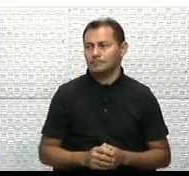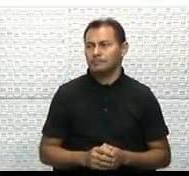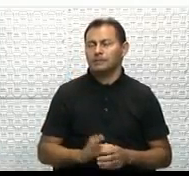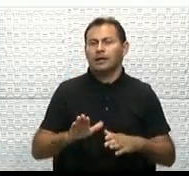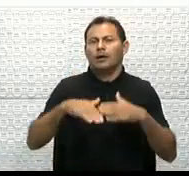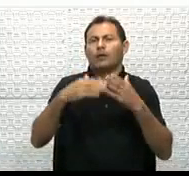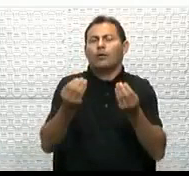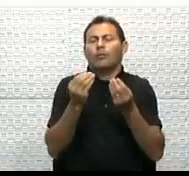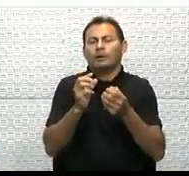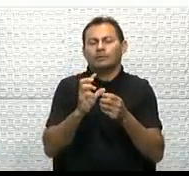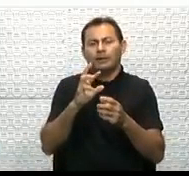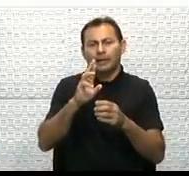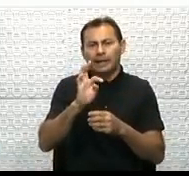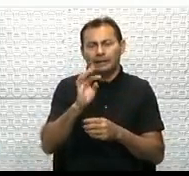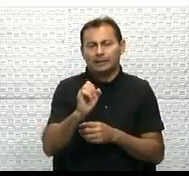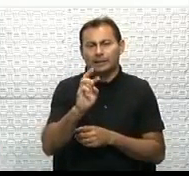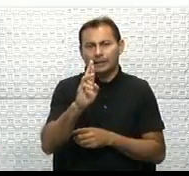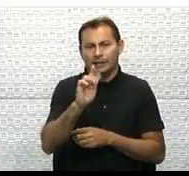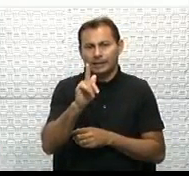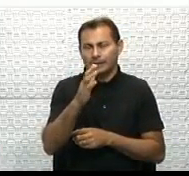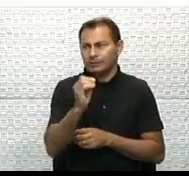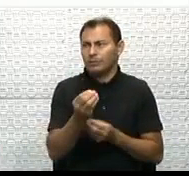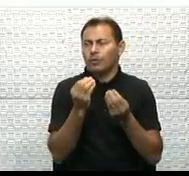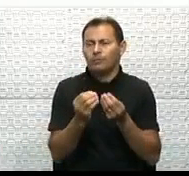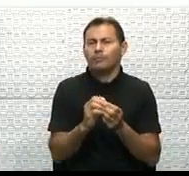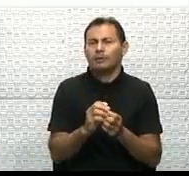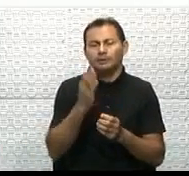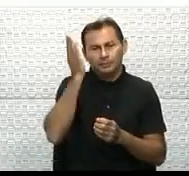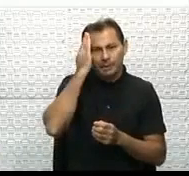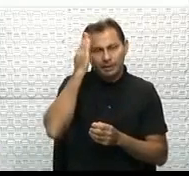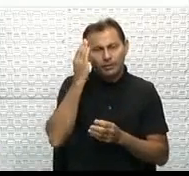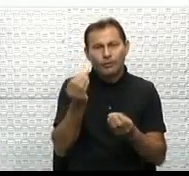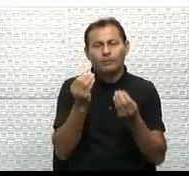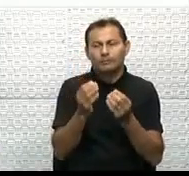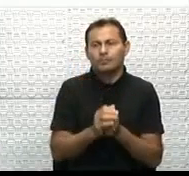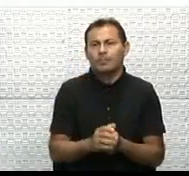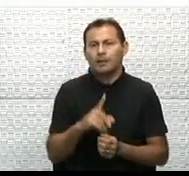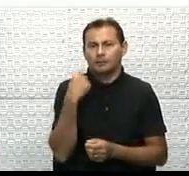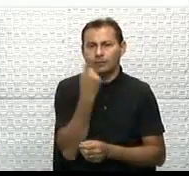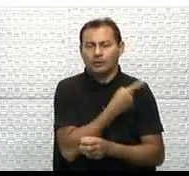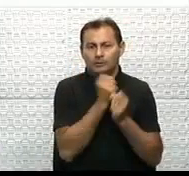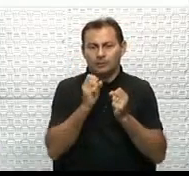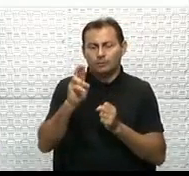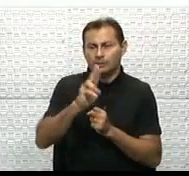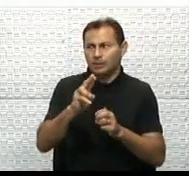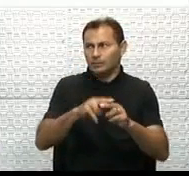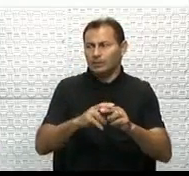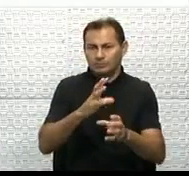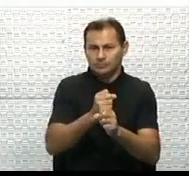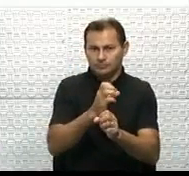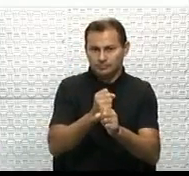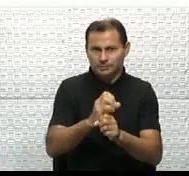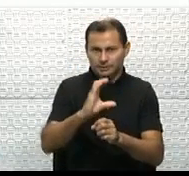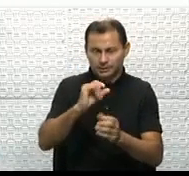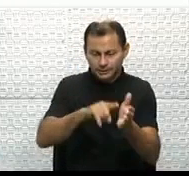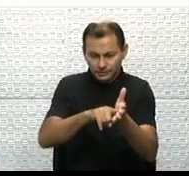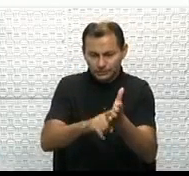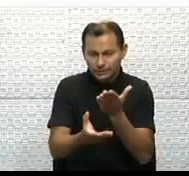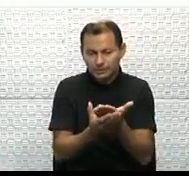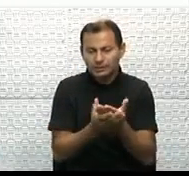Então, como que nós vamos determinar a reta de regressão? Como que nós podemos determinar? Então, nós podemos utilizar tanto a calculadora